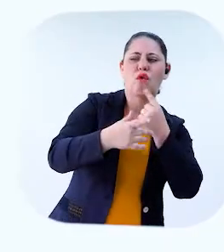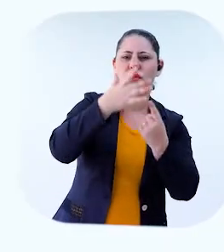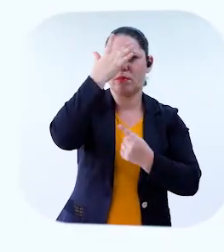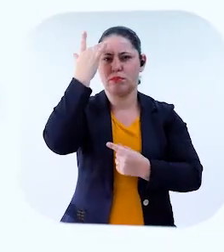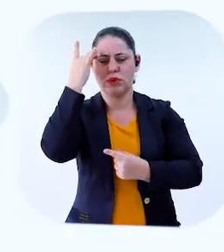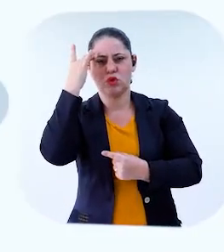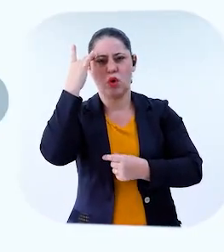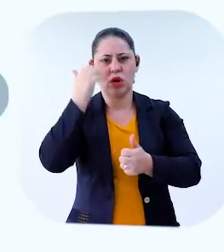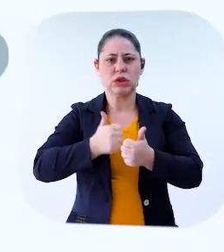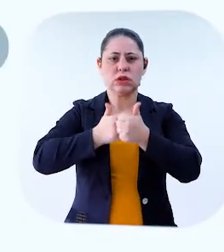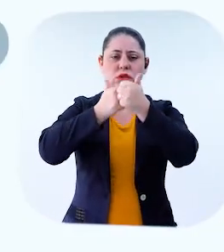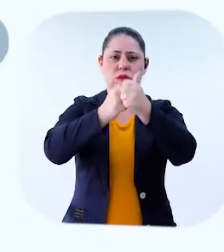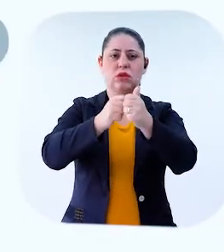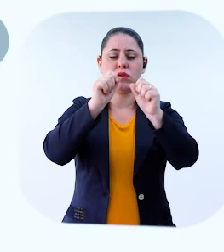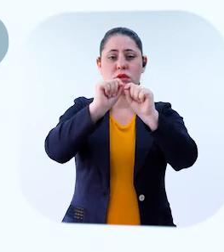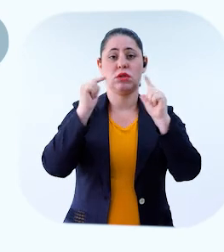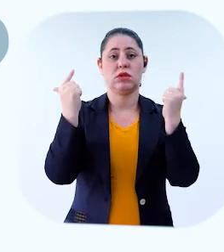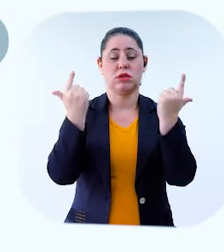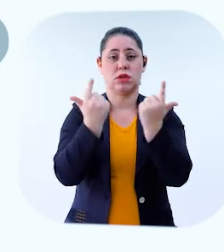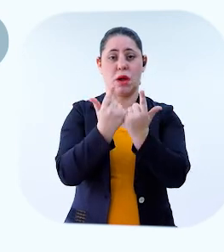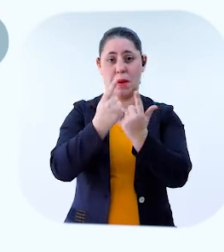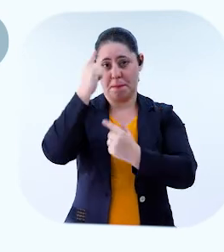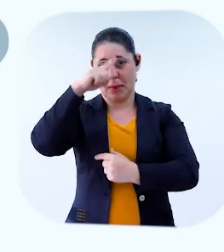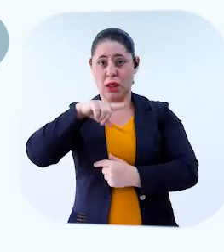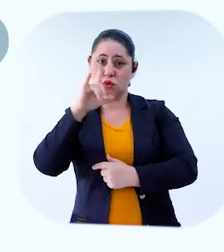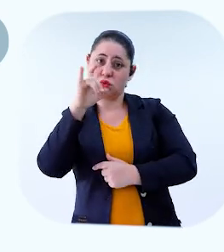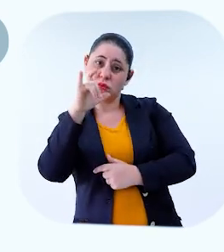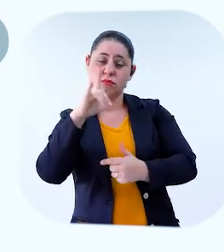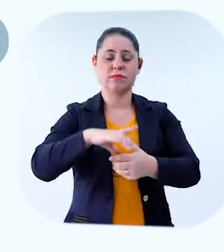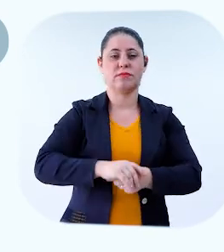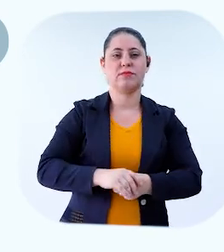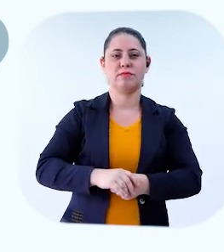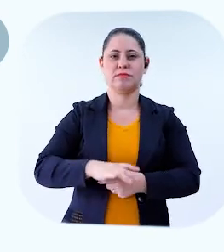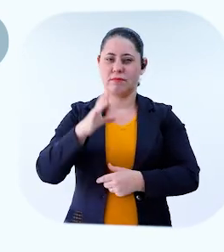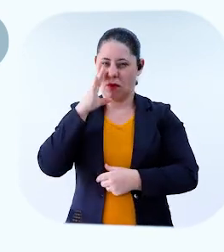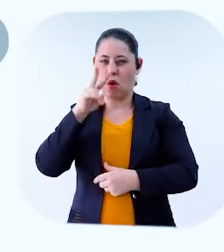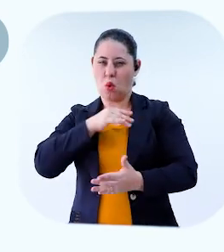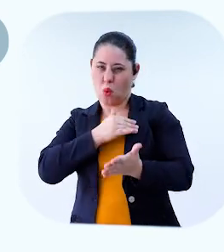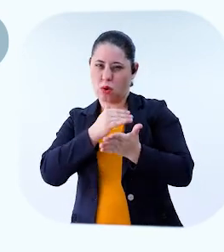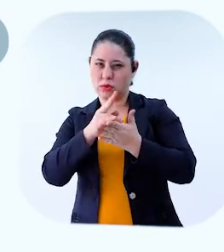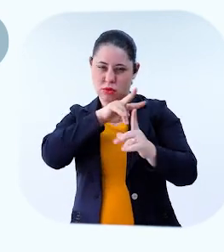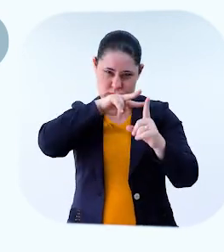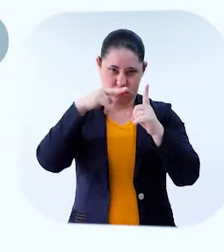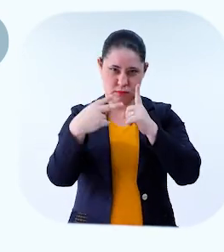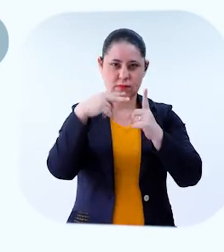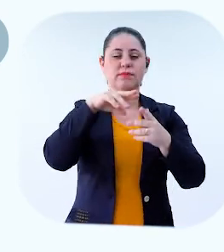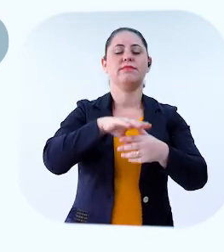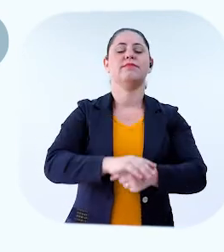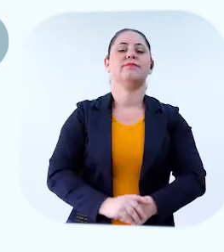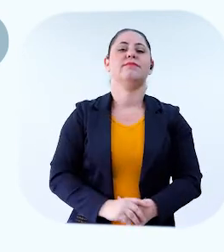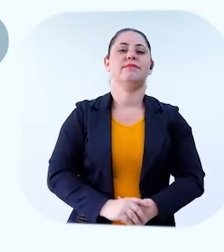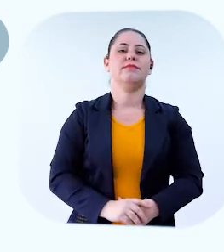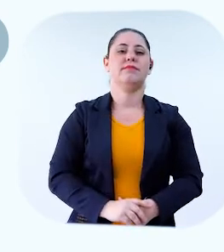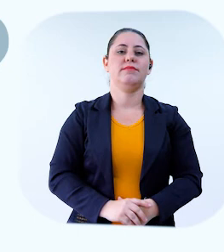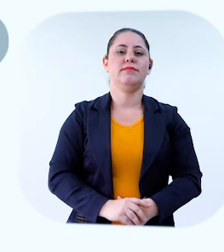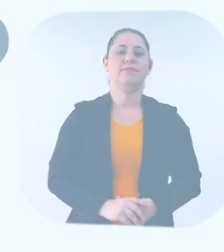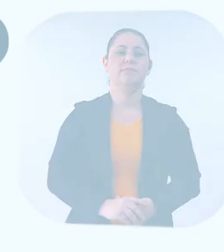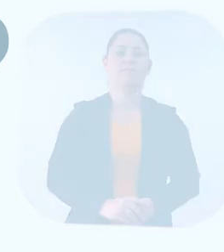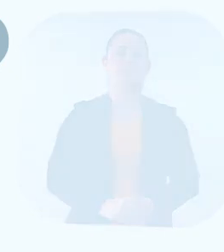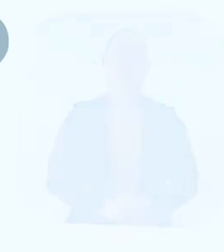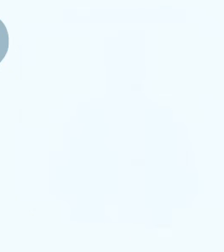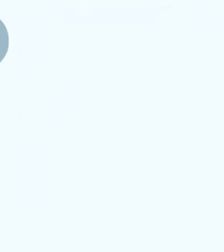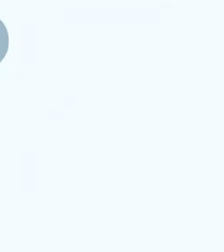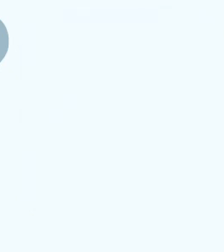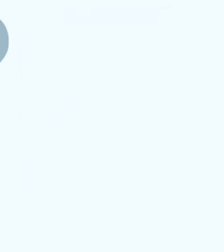às dúvidas que os seguidores da Assembleia Legislativa mandaram pelo nosso Instagram. Se liga que está começando o Ponto de Vista.